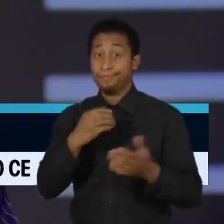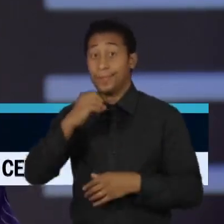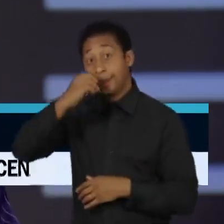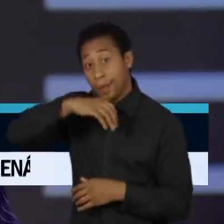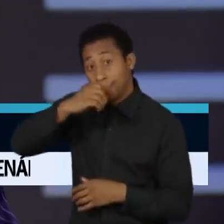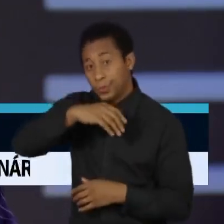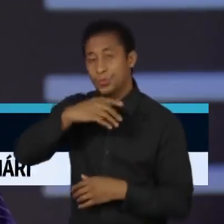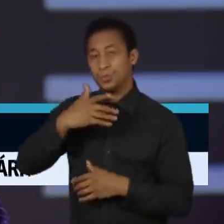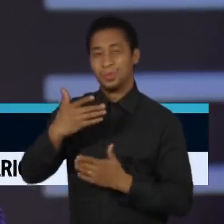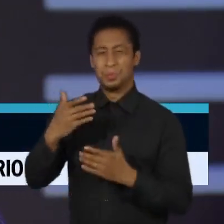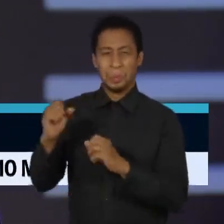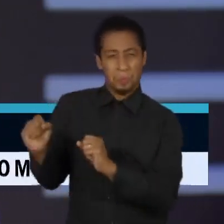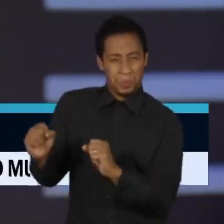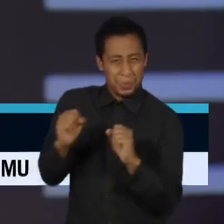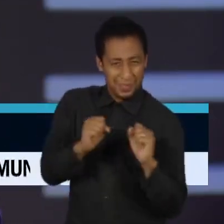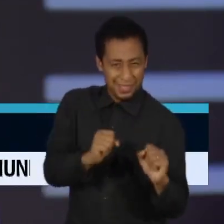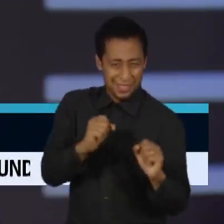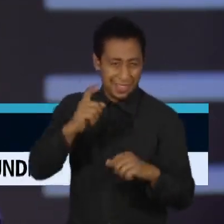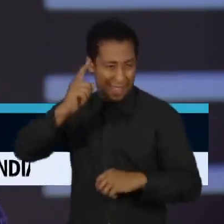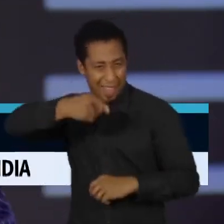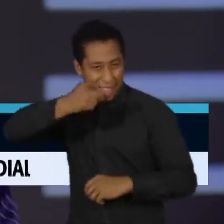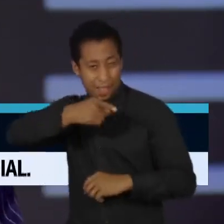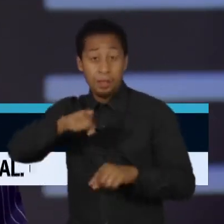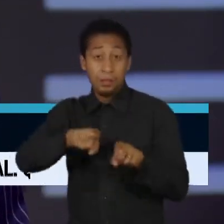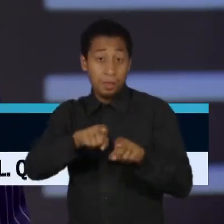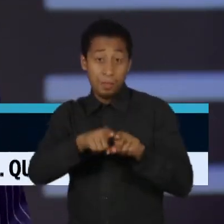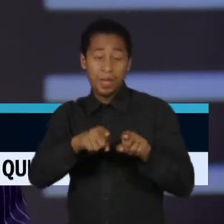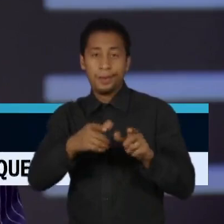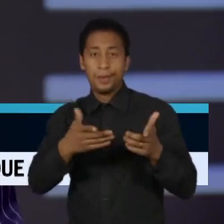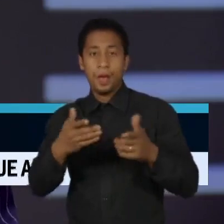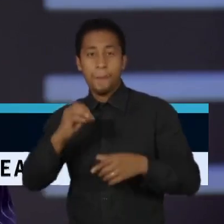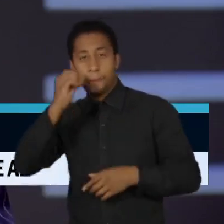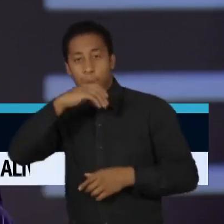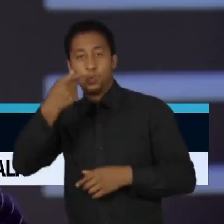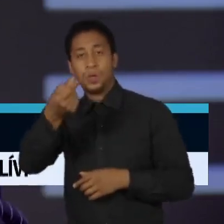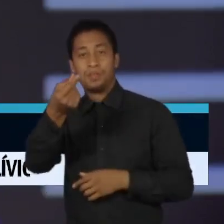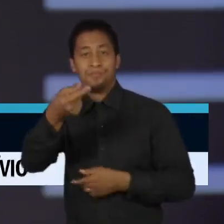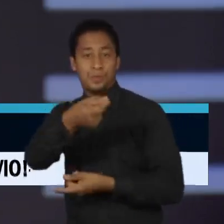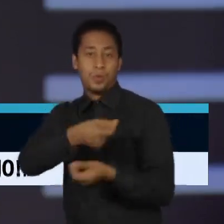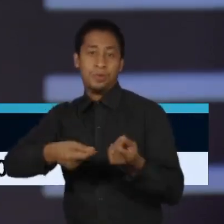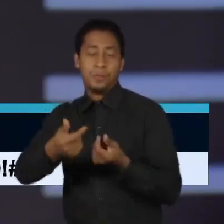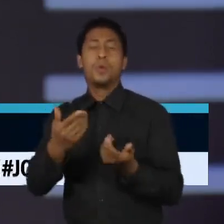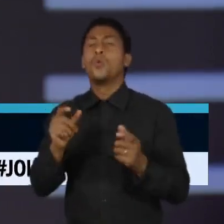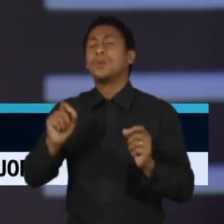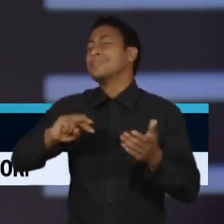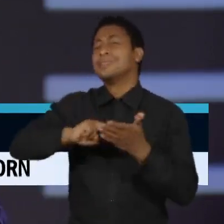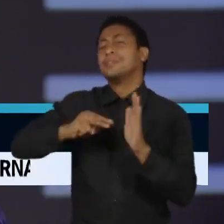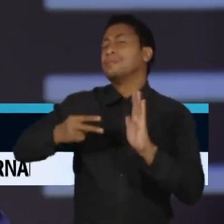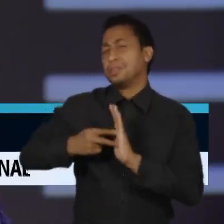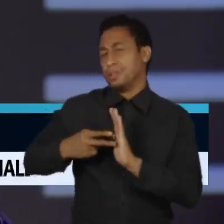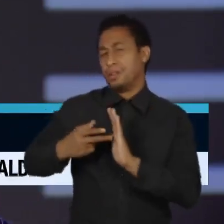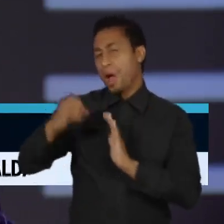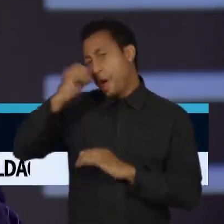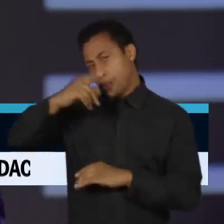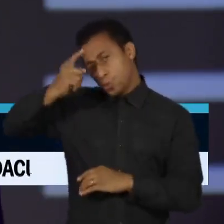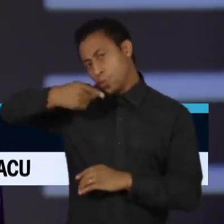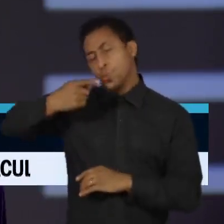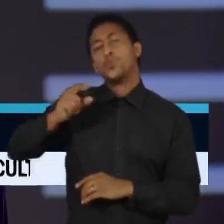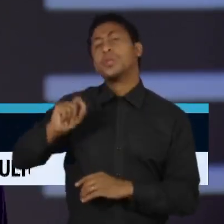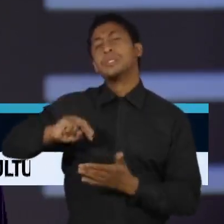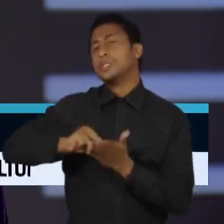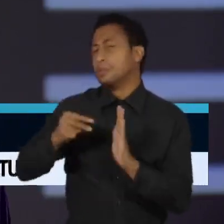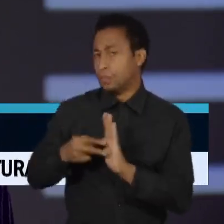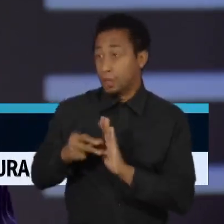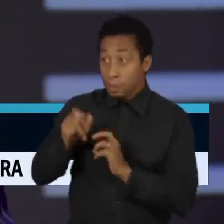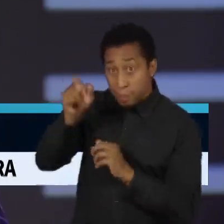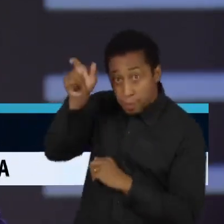o abuso de poder econômico. O que é o abuso de poder político? É alguém que está no exercício de um cargo, que está